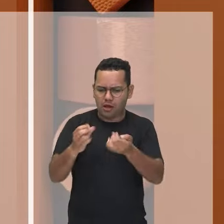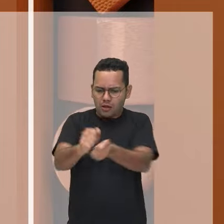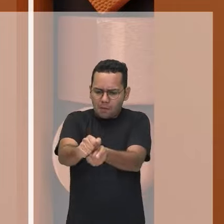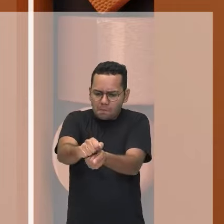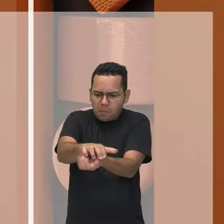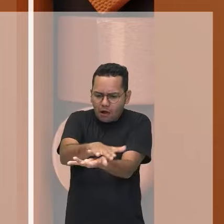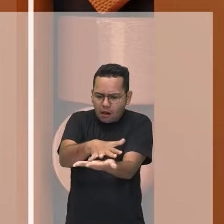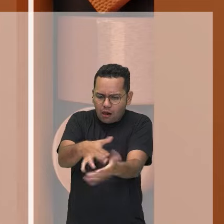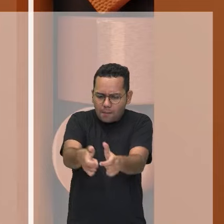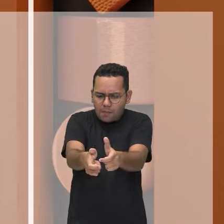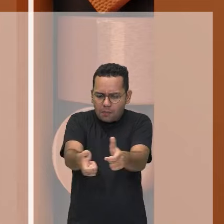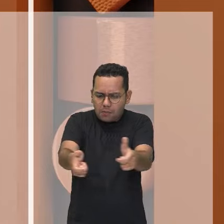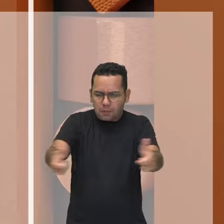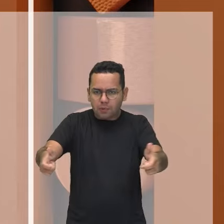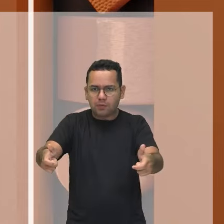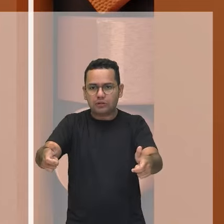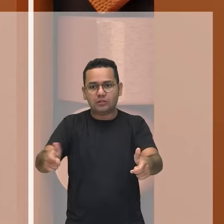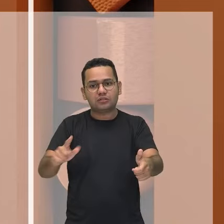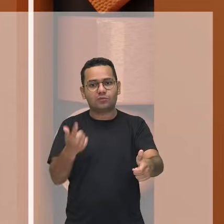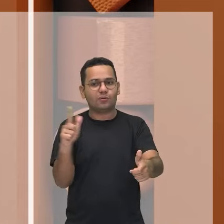outra maneira aí.